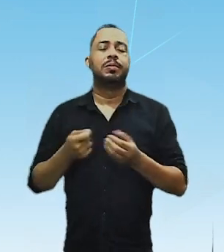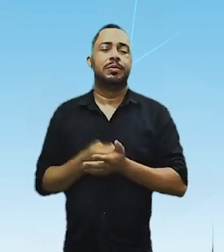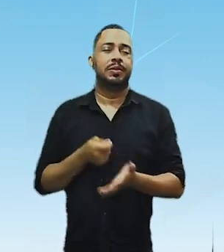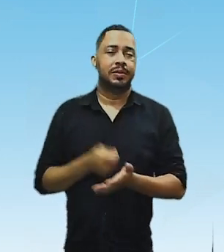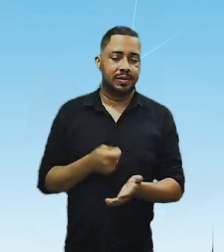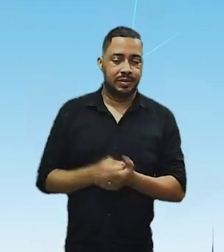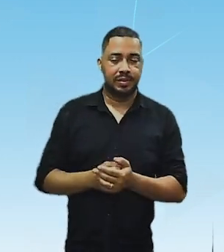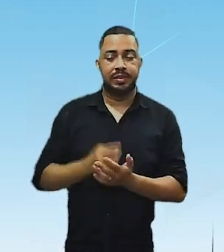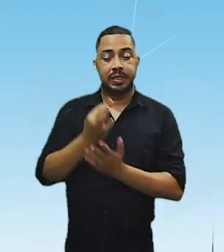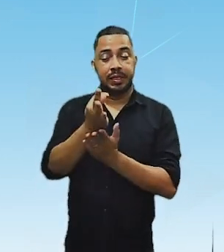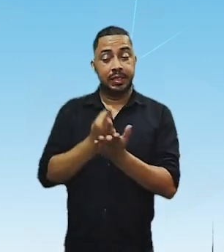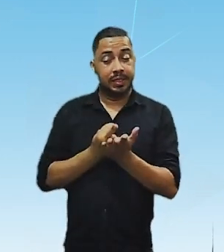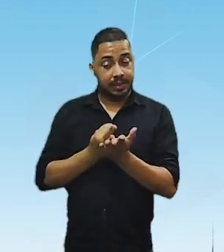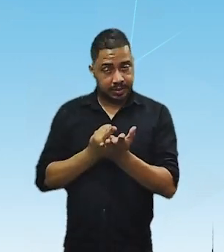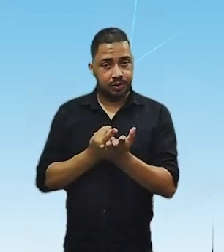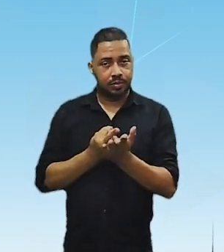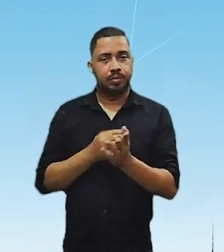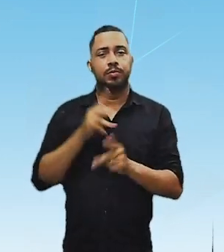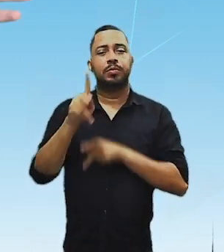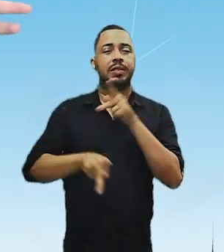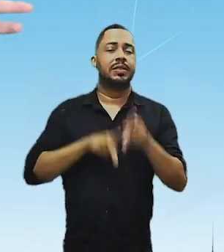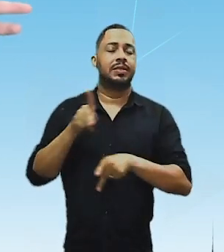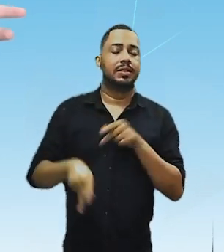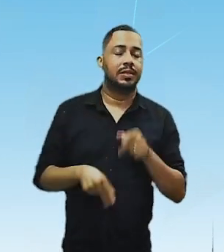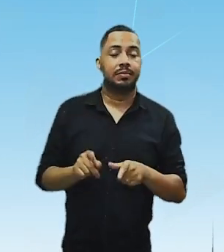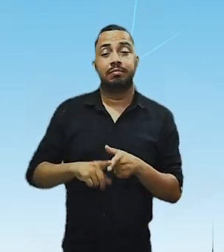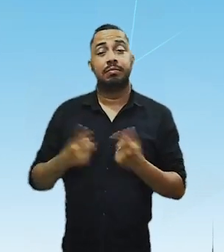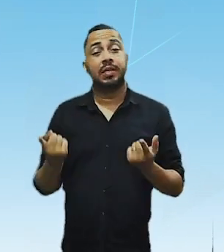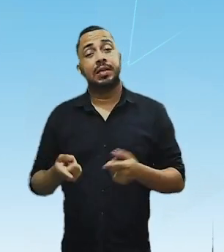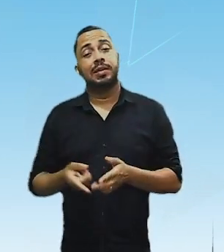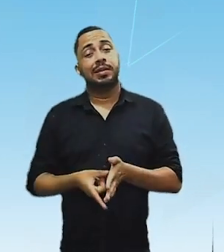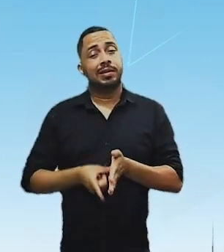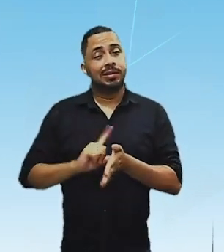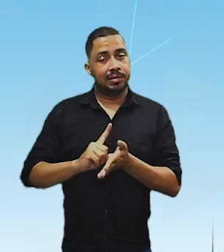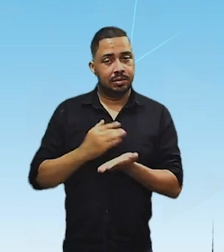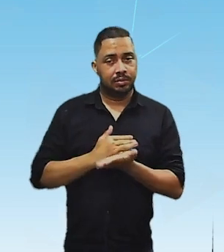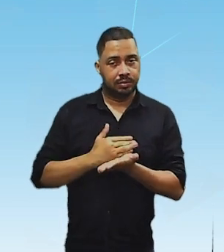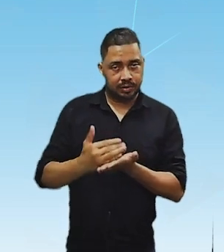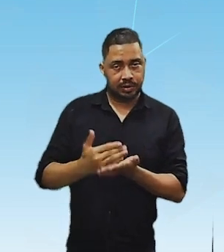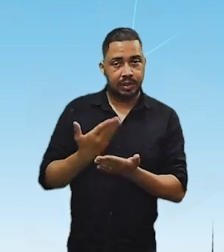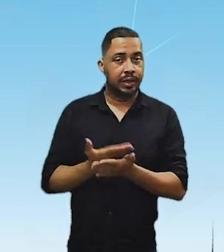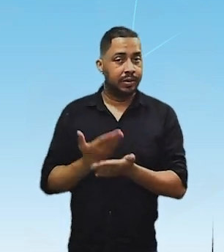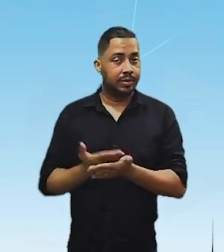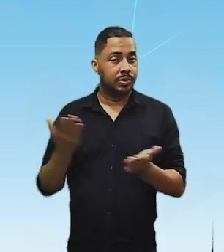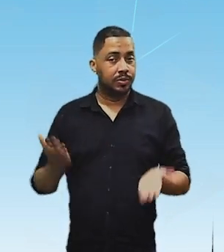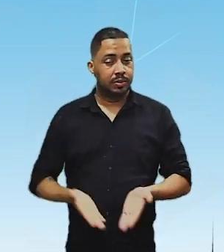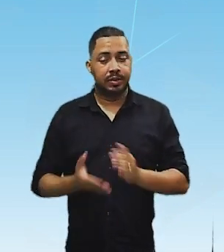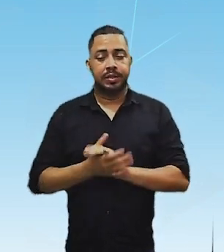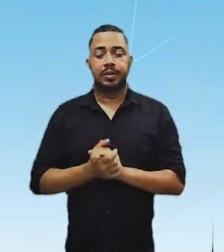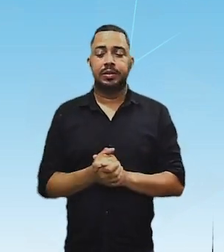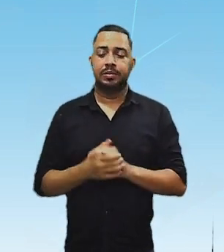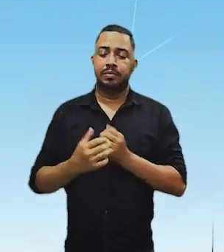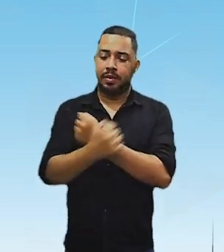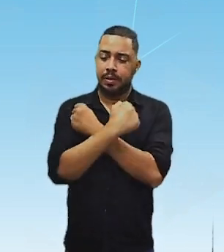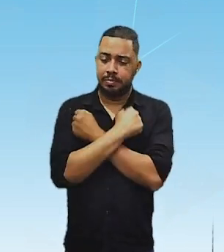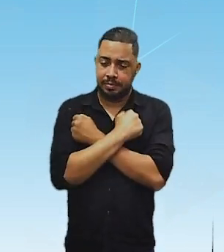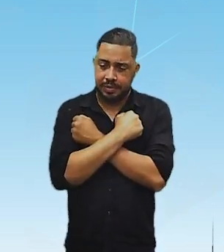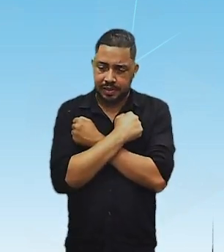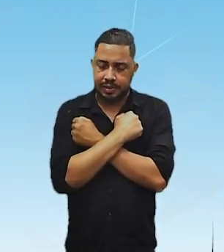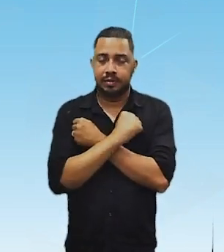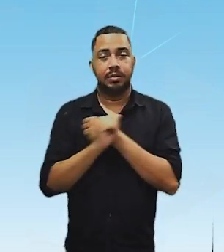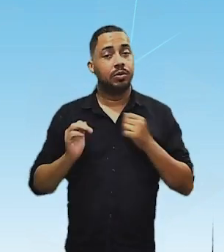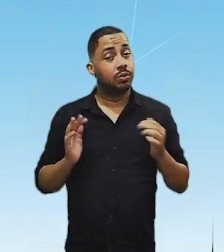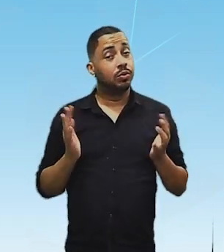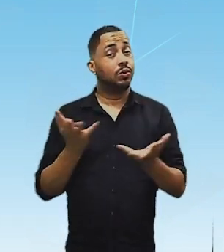em textos publicitários. Mas antes de iniciarmos a nossa aula de hoje, mando um abraço a todos